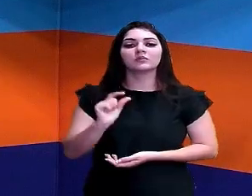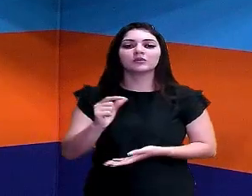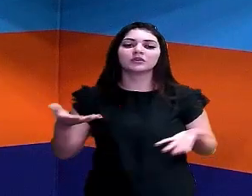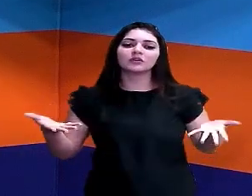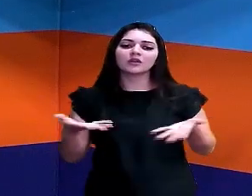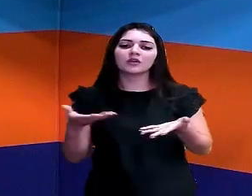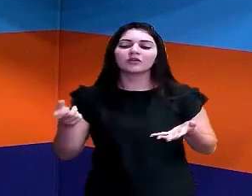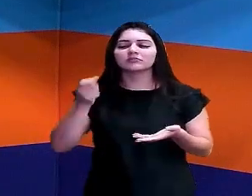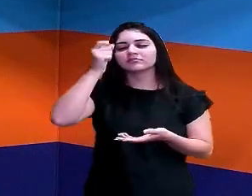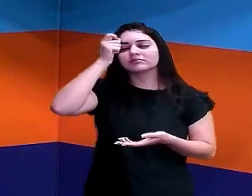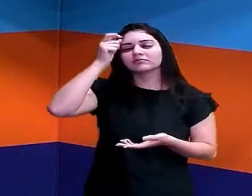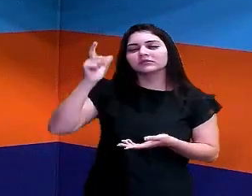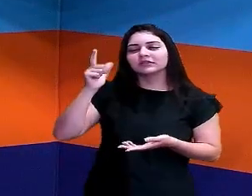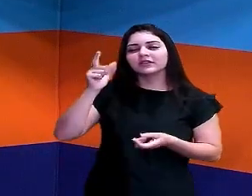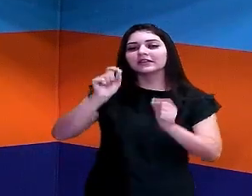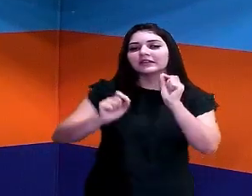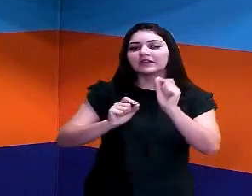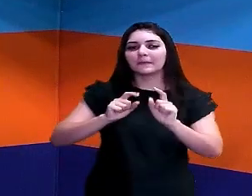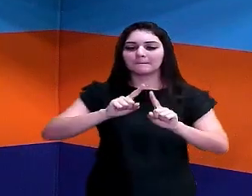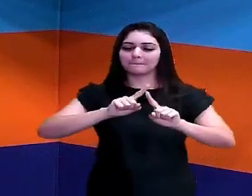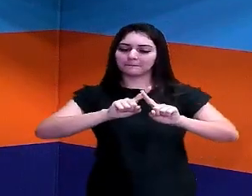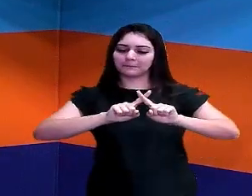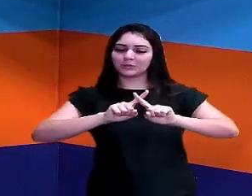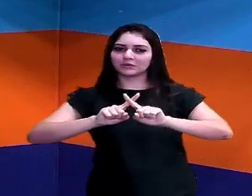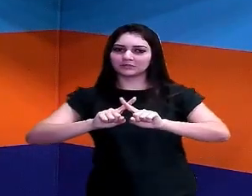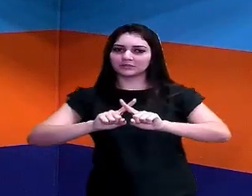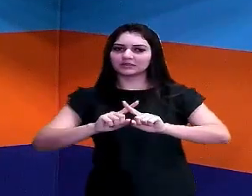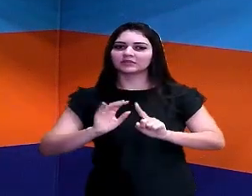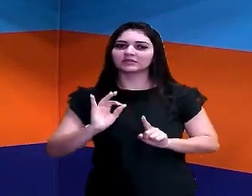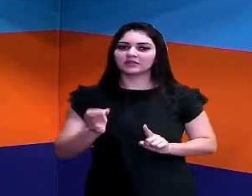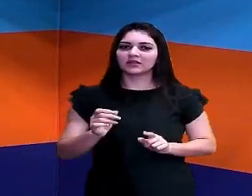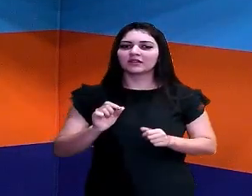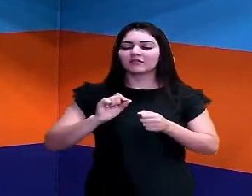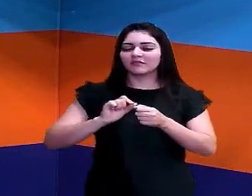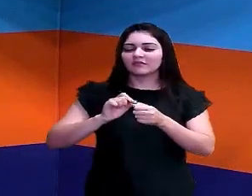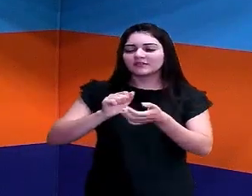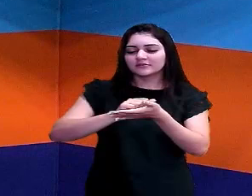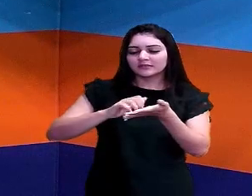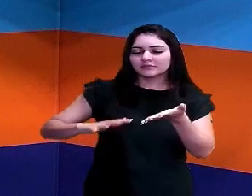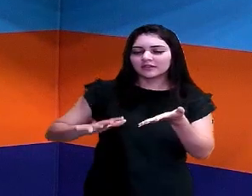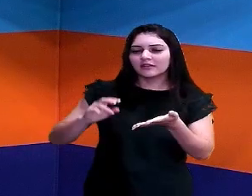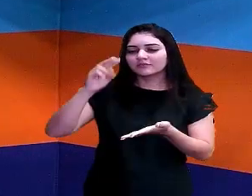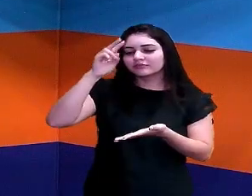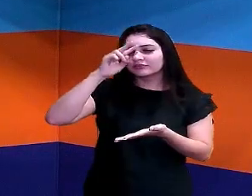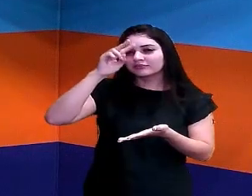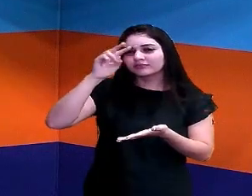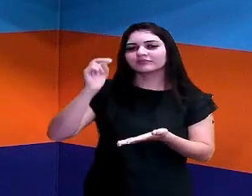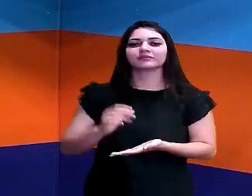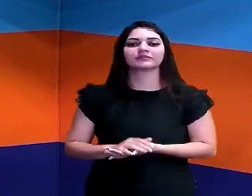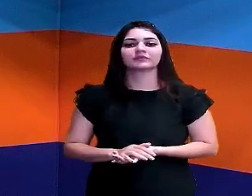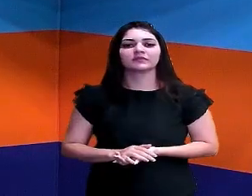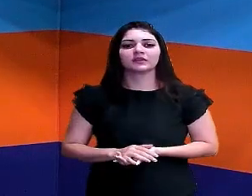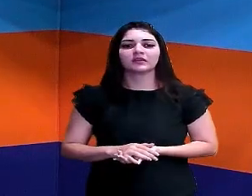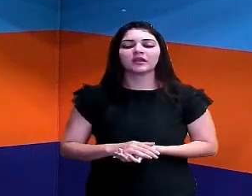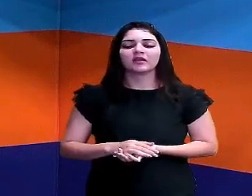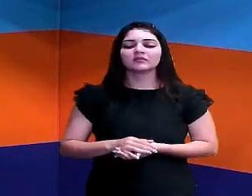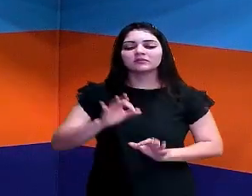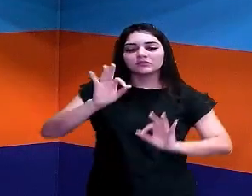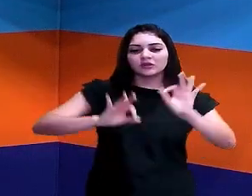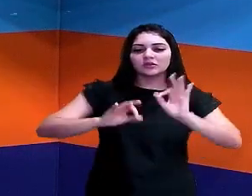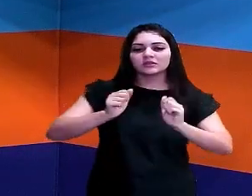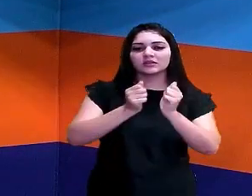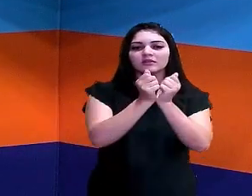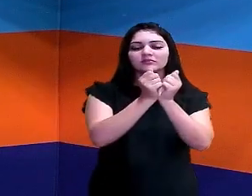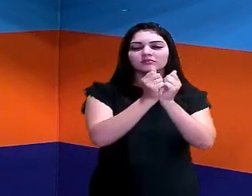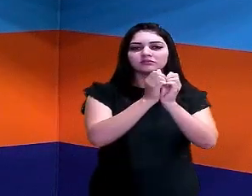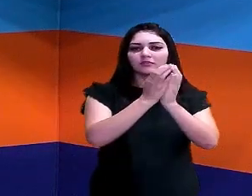das nossas ideias de multiplicação, tá bom? Aí tu faz os exercícios e vai relembrando. Para montar uma biblioteca